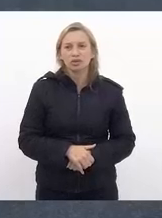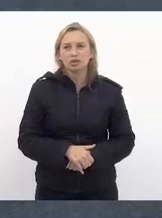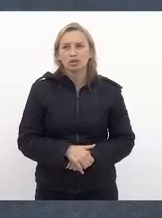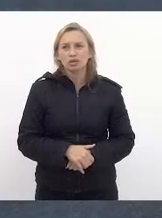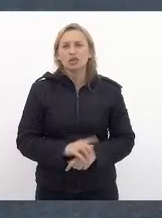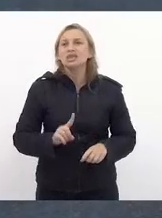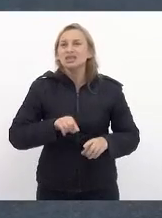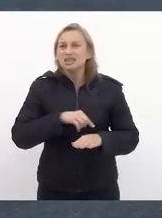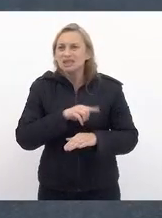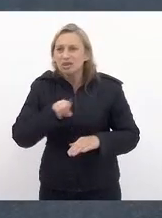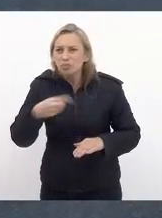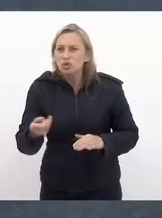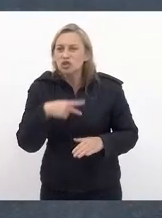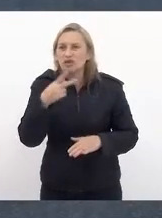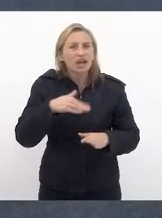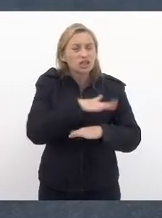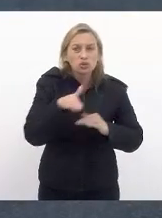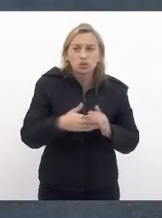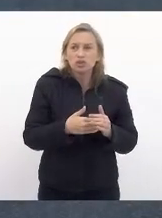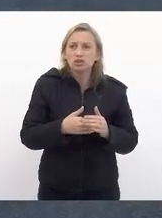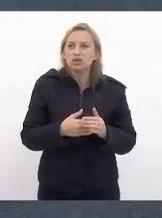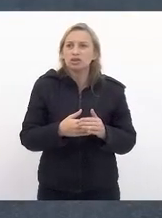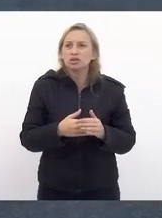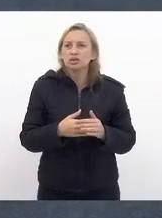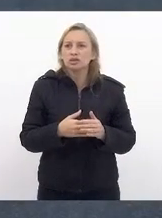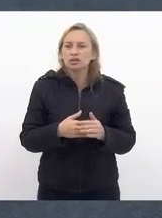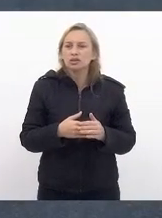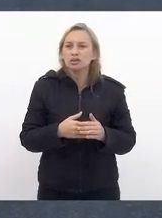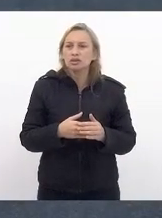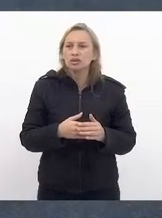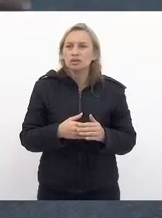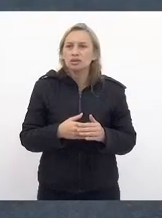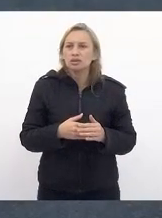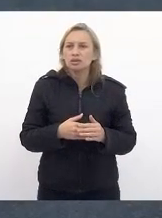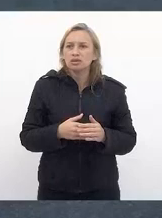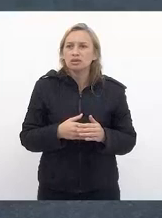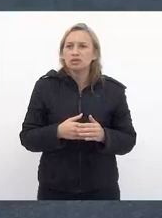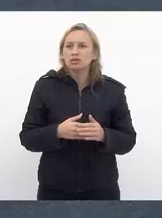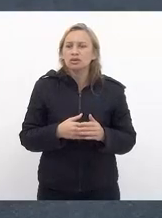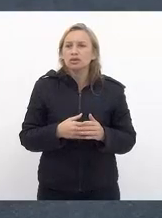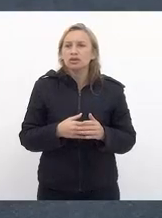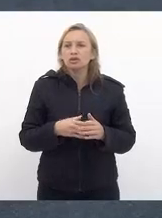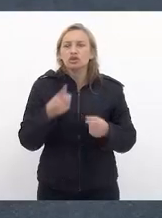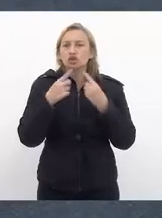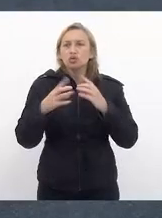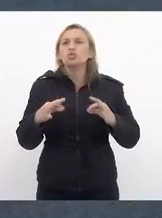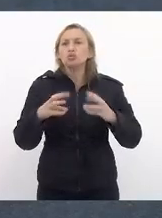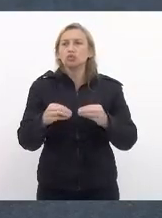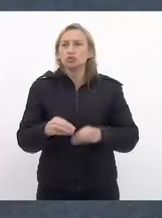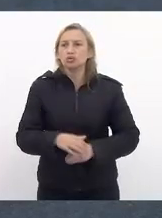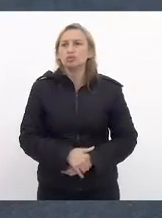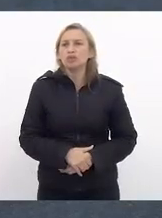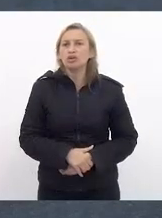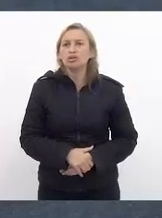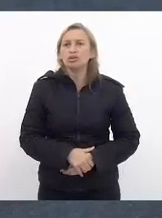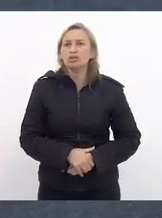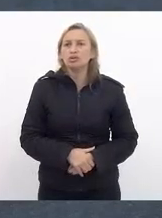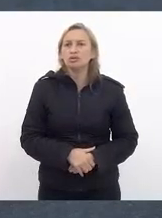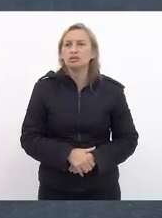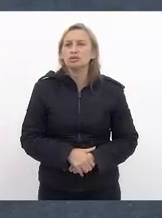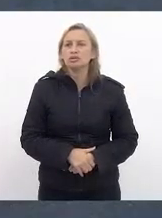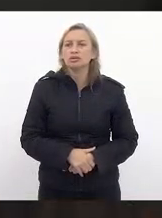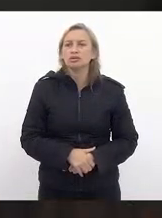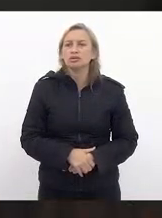discutir depois de plantar todos é isso só falta mais tempo problemas ela pode cantar toda a mistura para discutir discutir bloco tem problema nenhum tem pro E